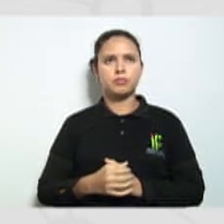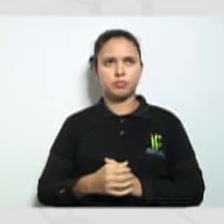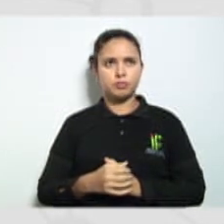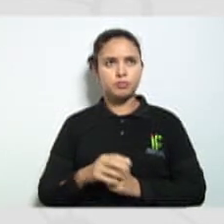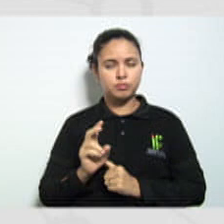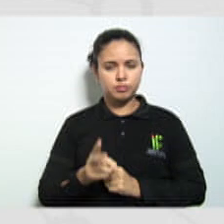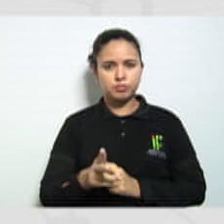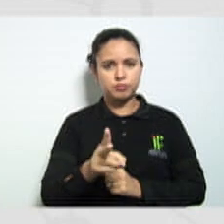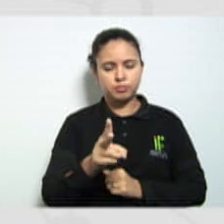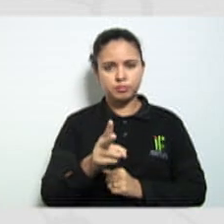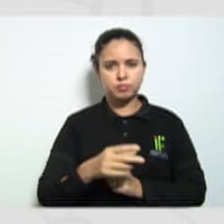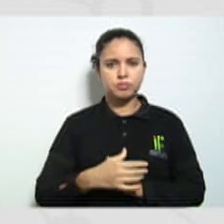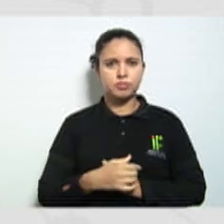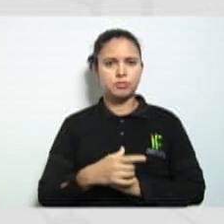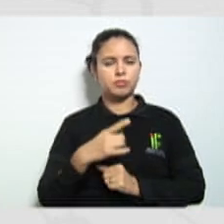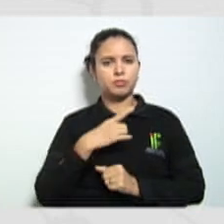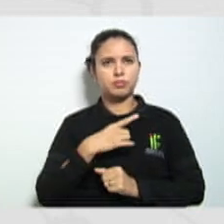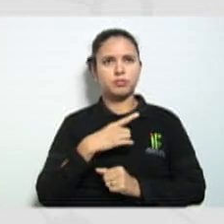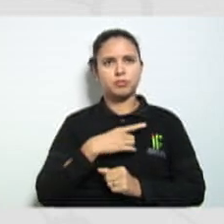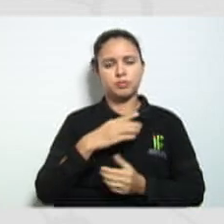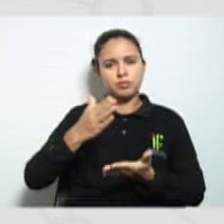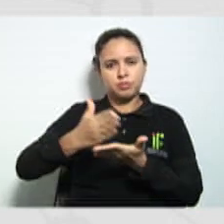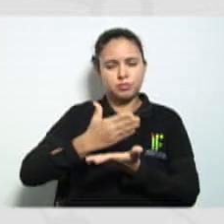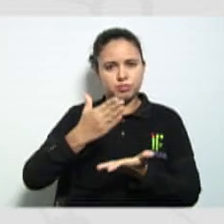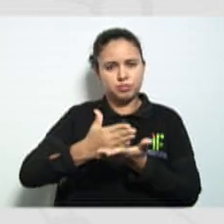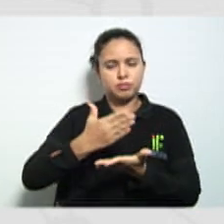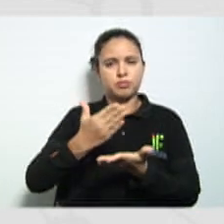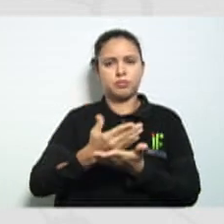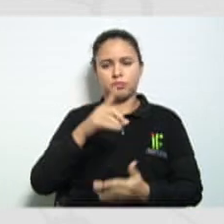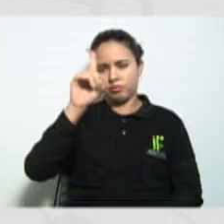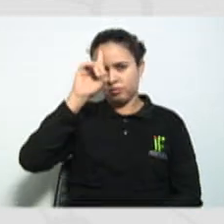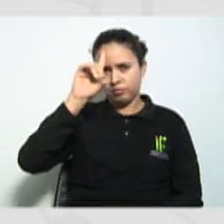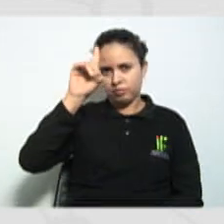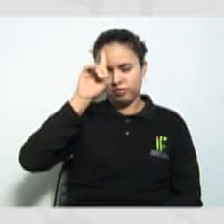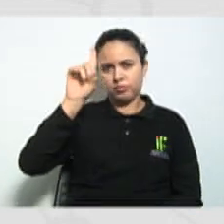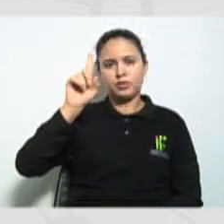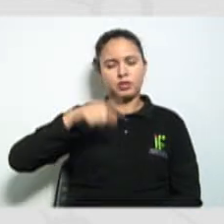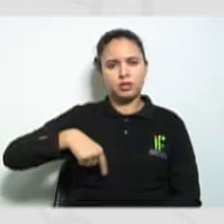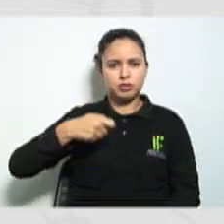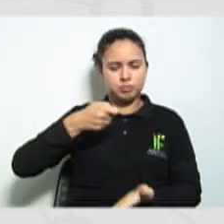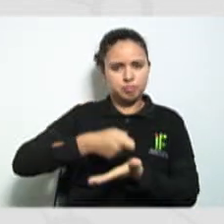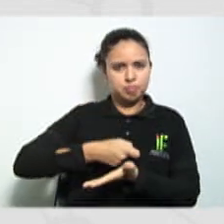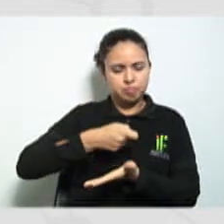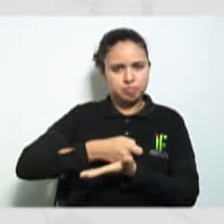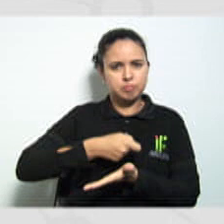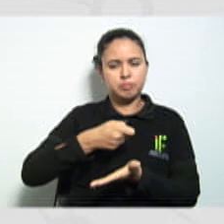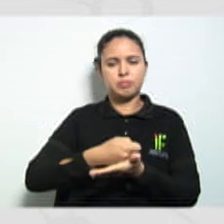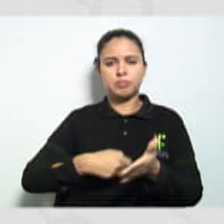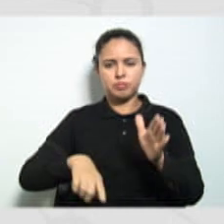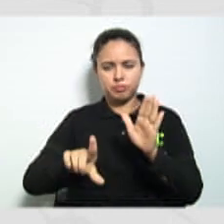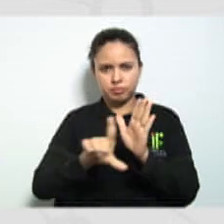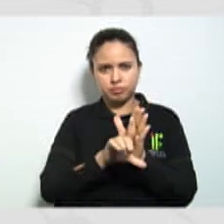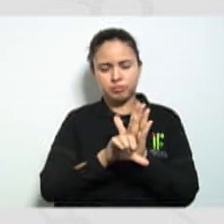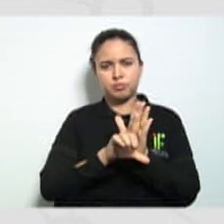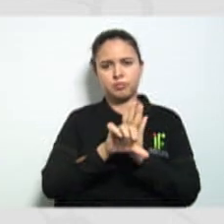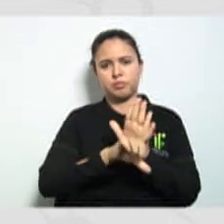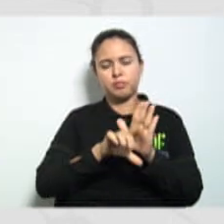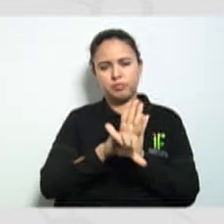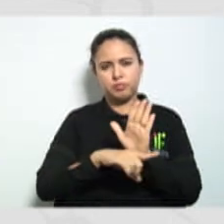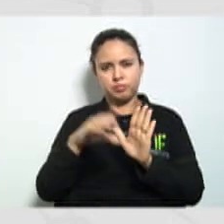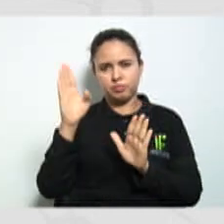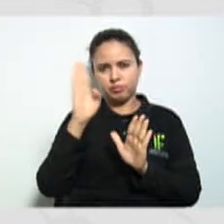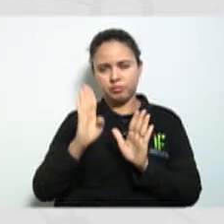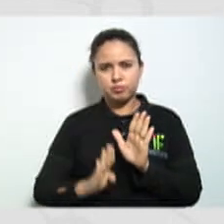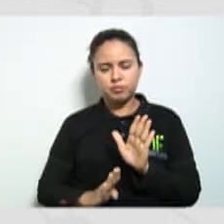Continuando. Agora temos o livro diário. O registro no livro diário é obrigatório pela legislação brasileira. É o que expressa